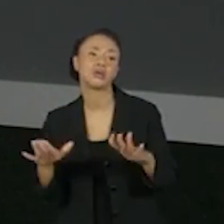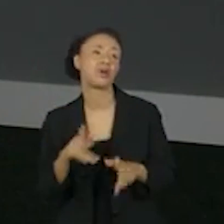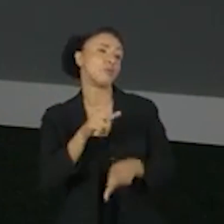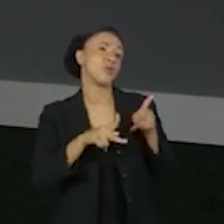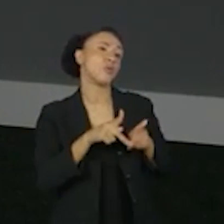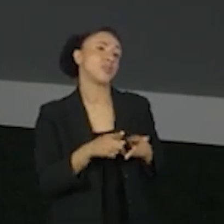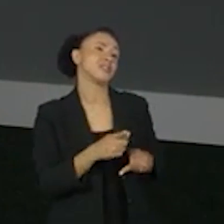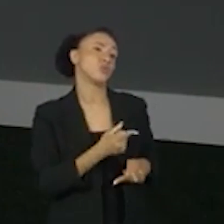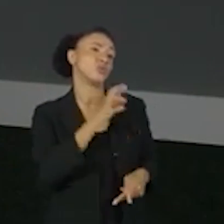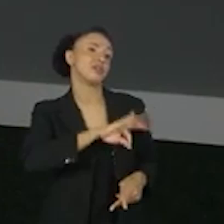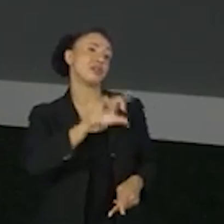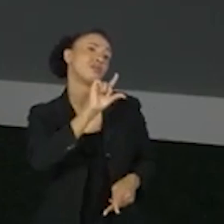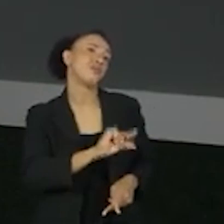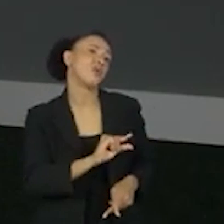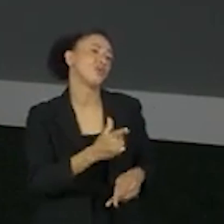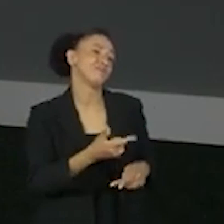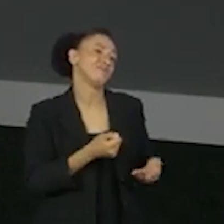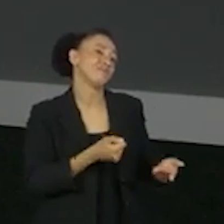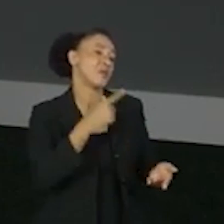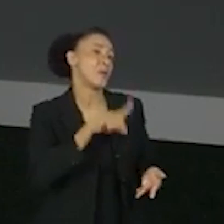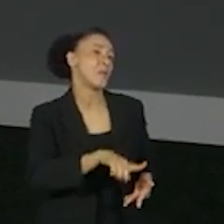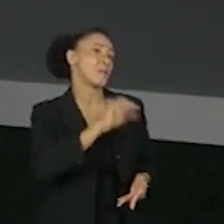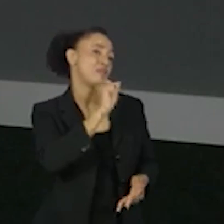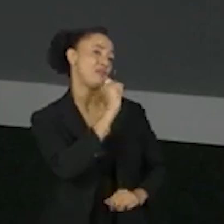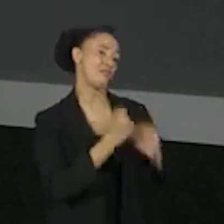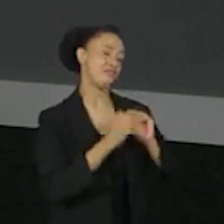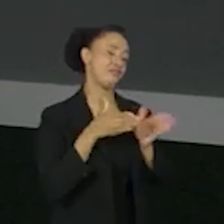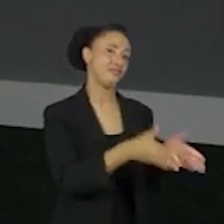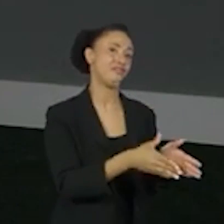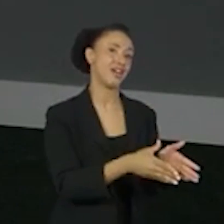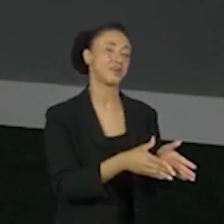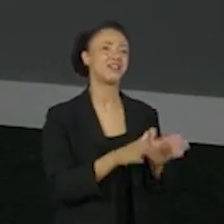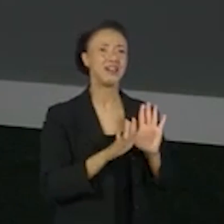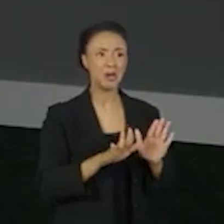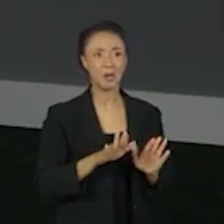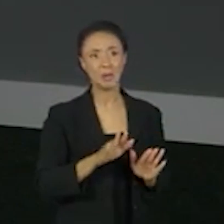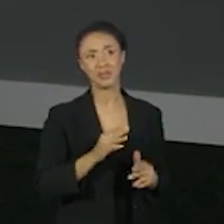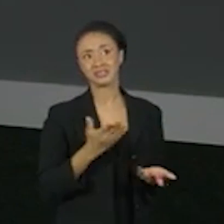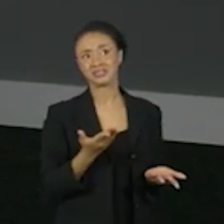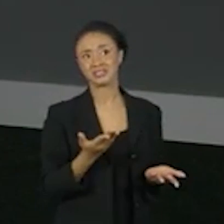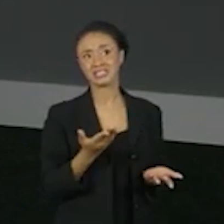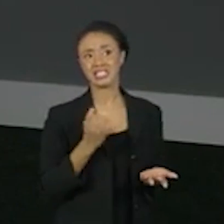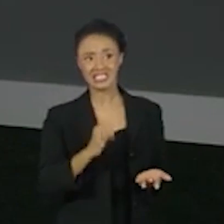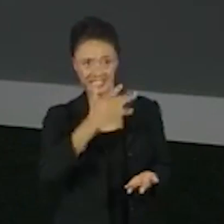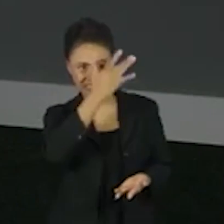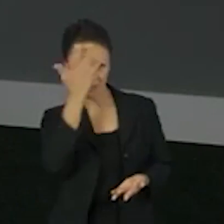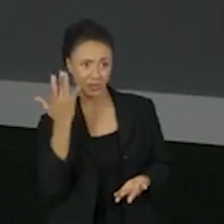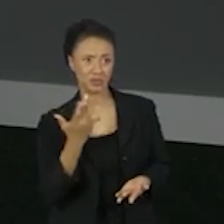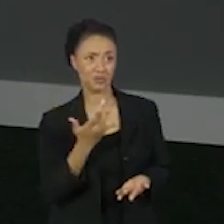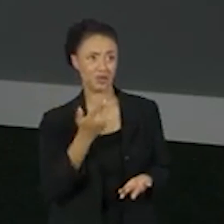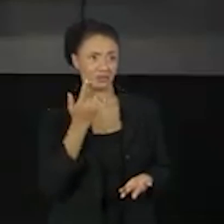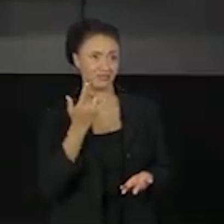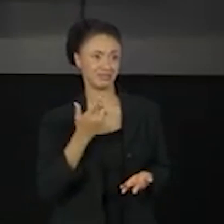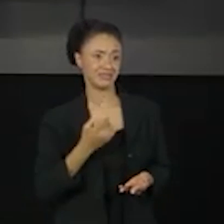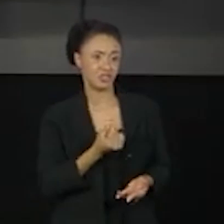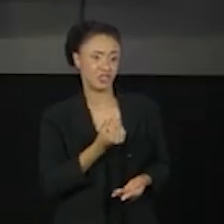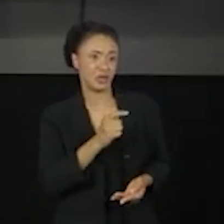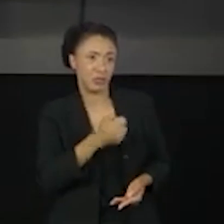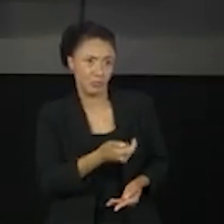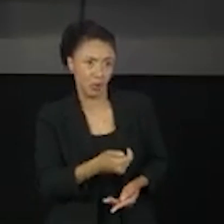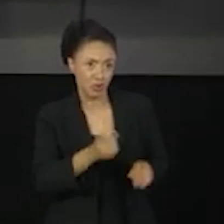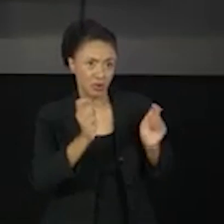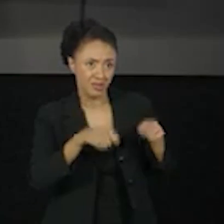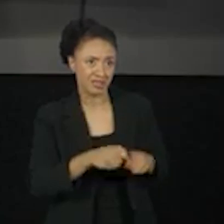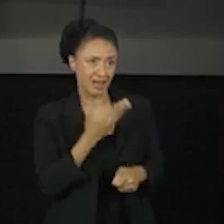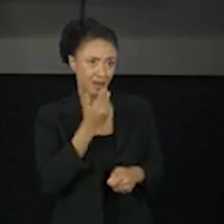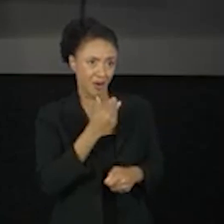conta do acesso. É possível ter uma alimentação saudável e que ela caiba no orçamento? É